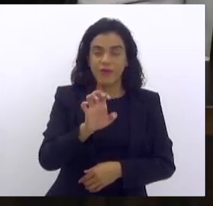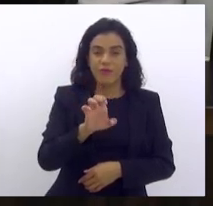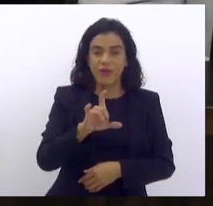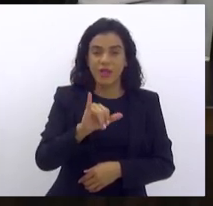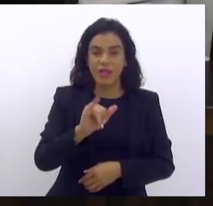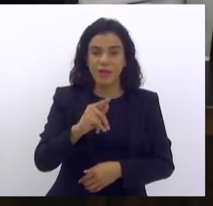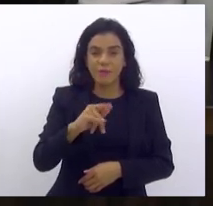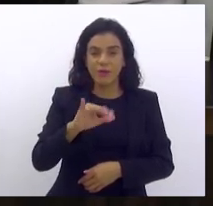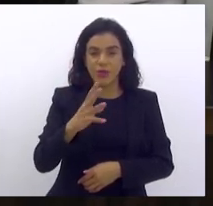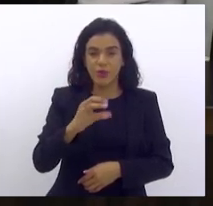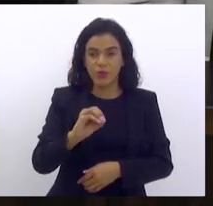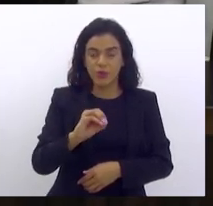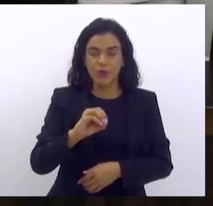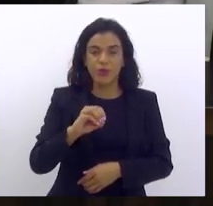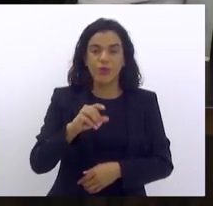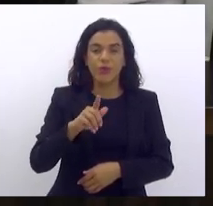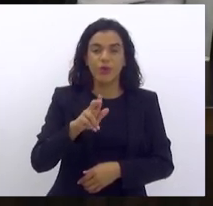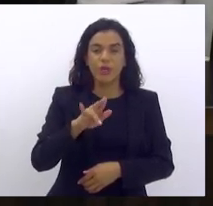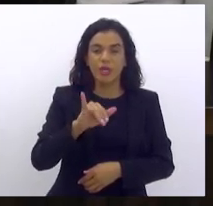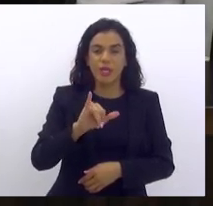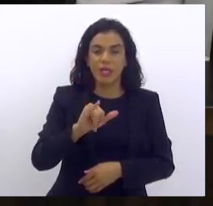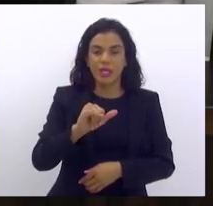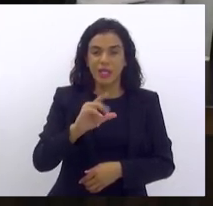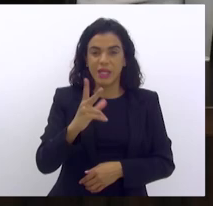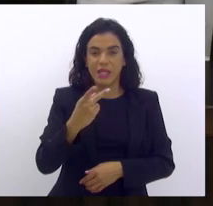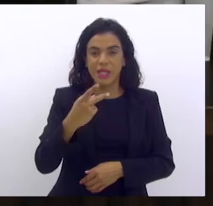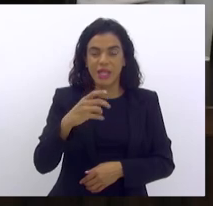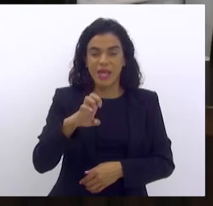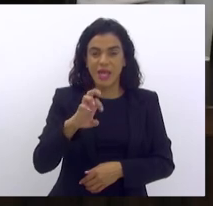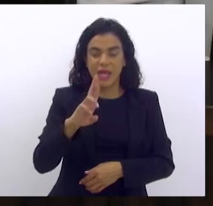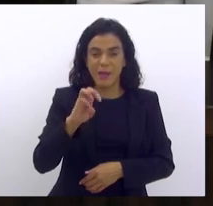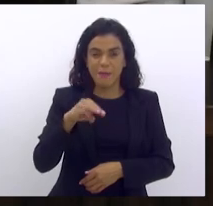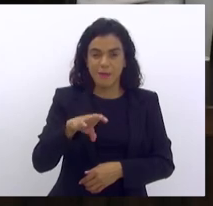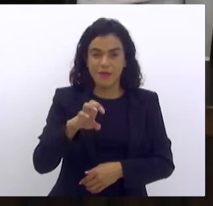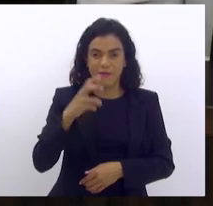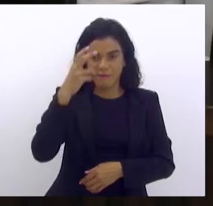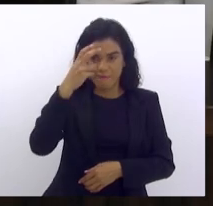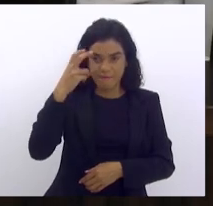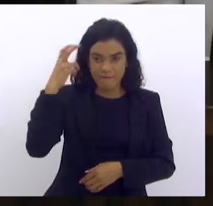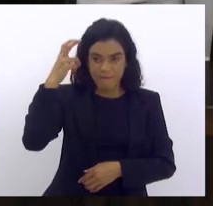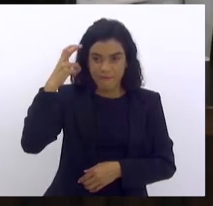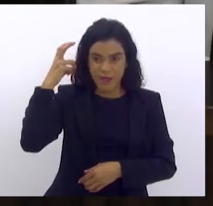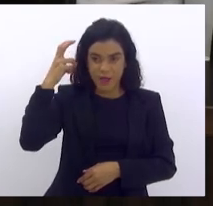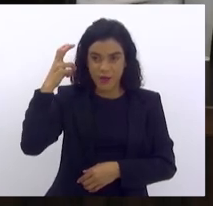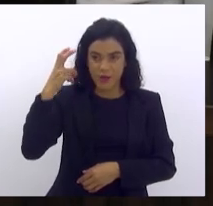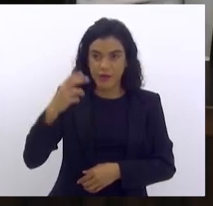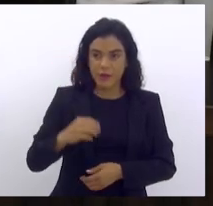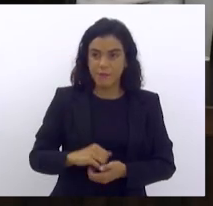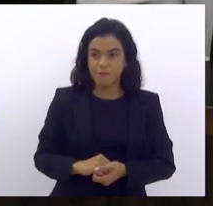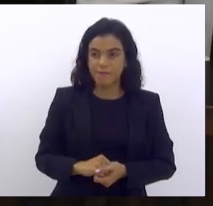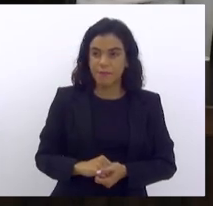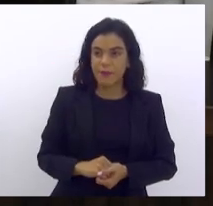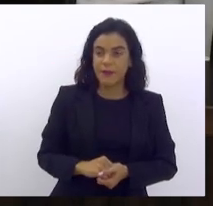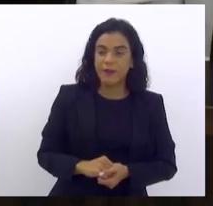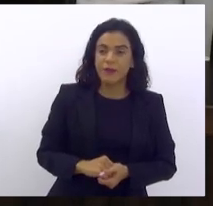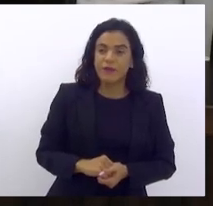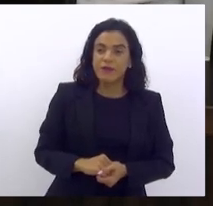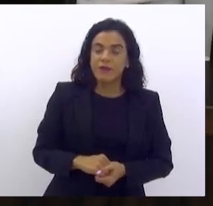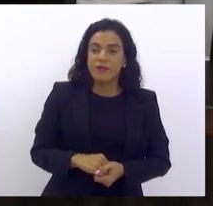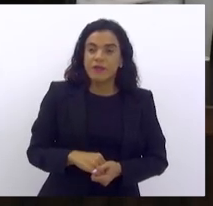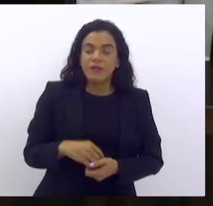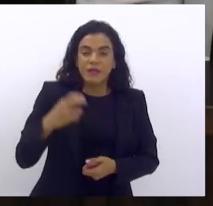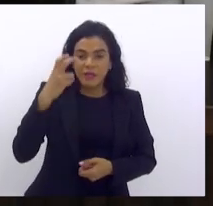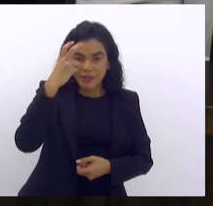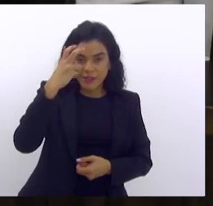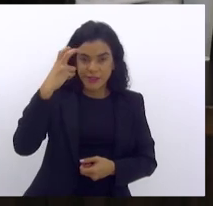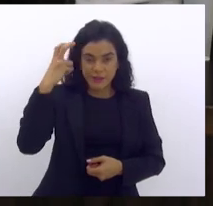Filipinho Raves, Guilherme Delaroy, Verônica Lima, nossa nobre deputada Verônica